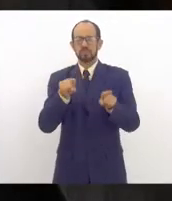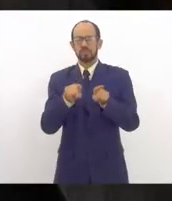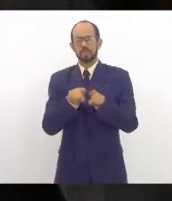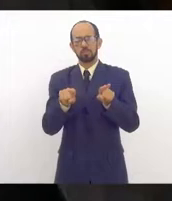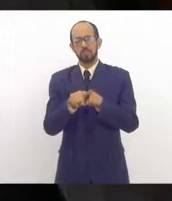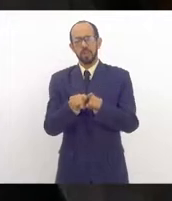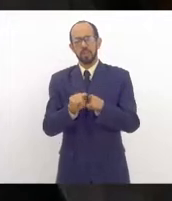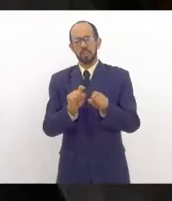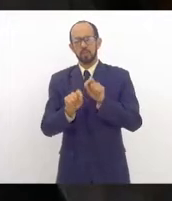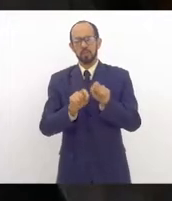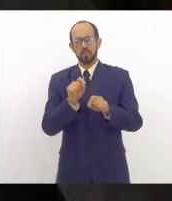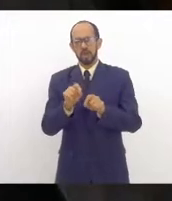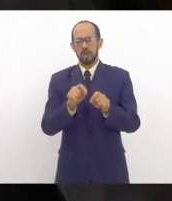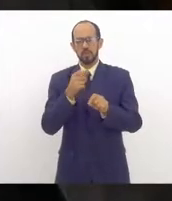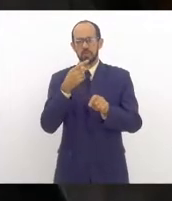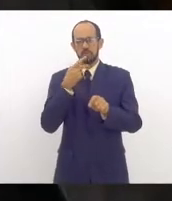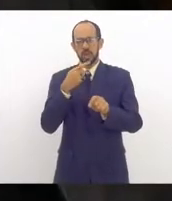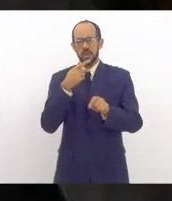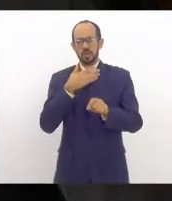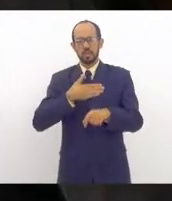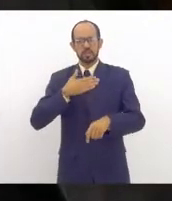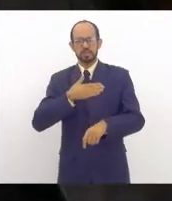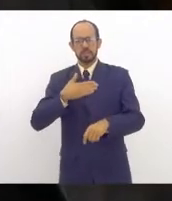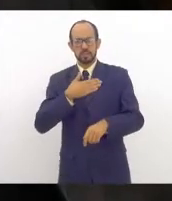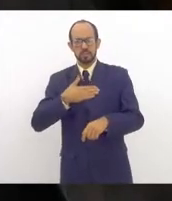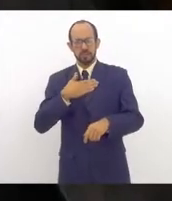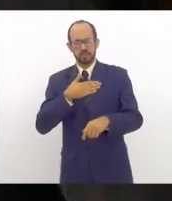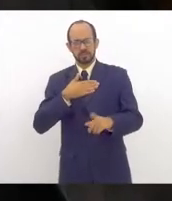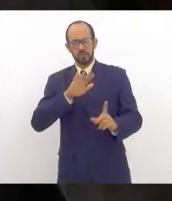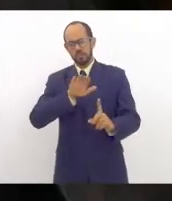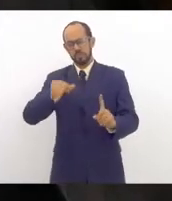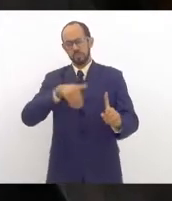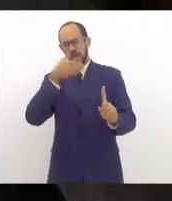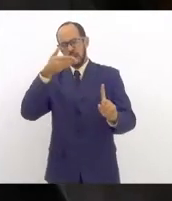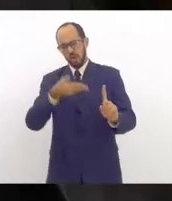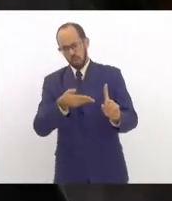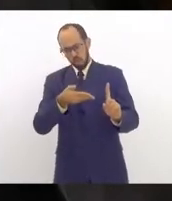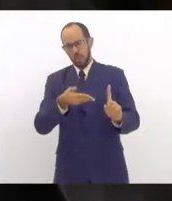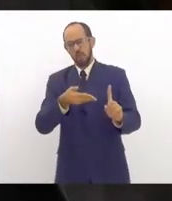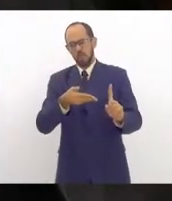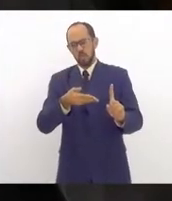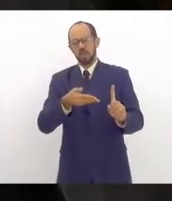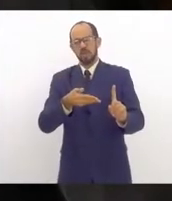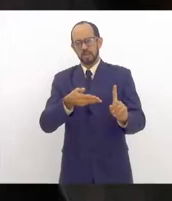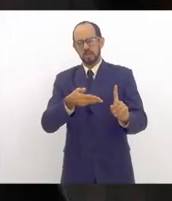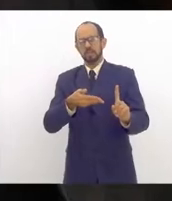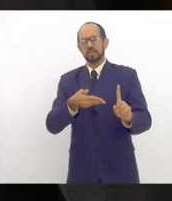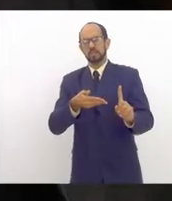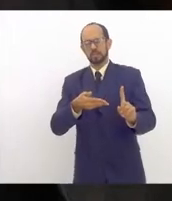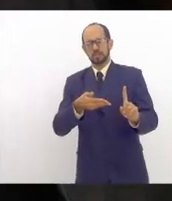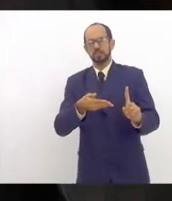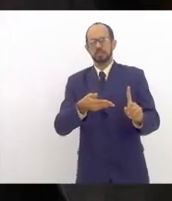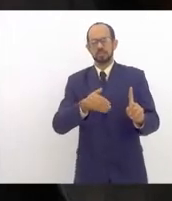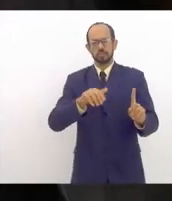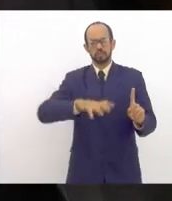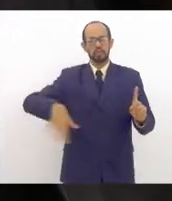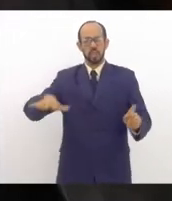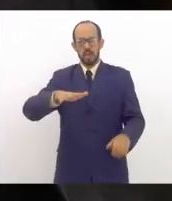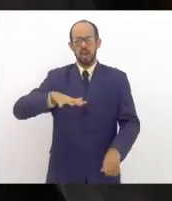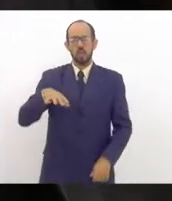ao mesmo tempo dizer da satisfação da Honra e das satisfação Geral